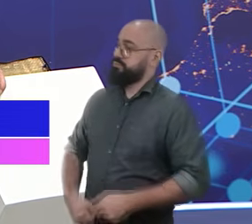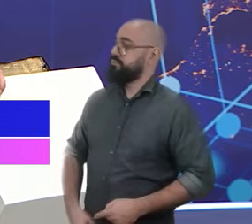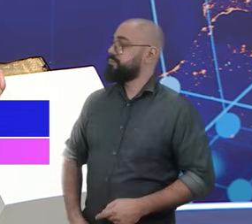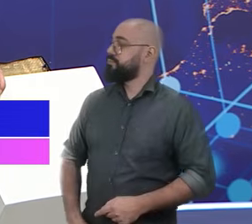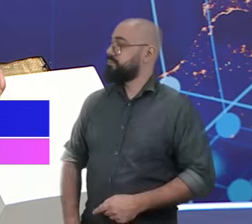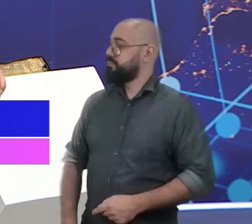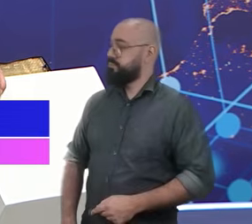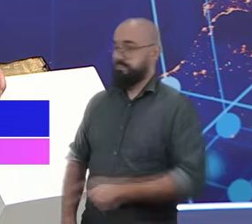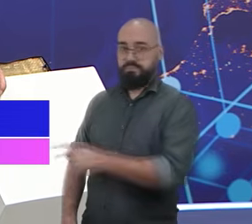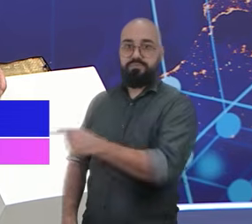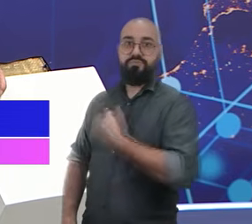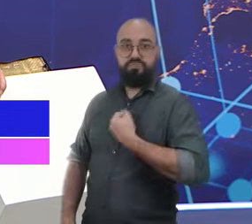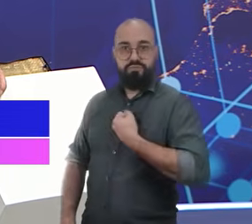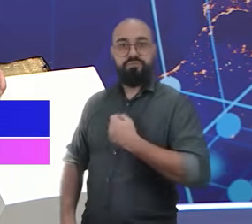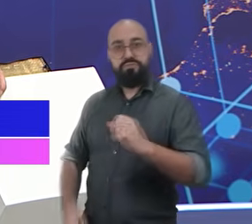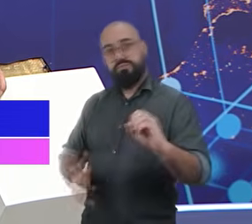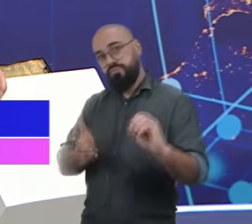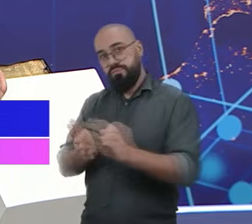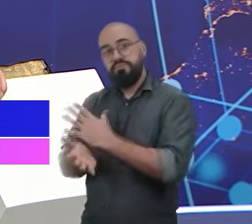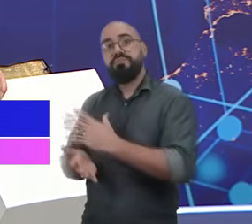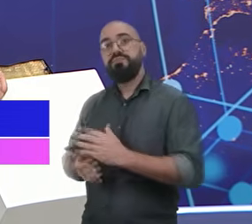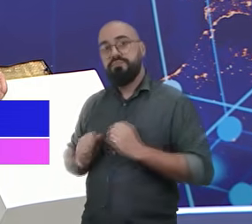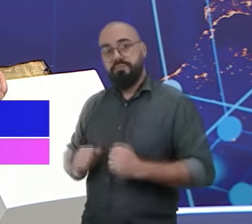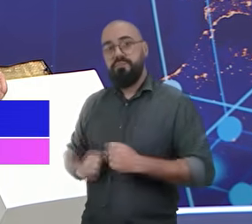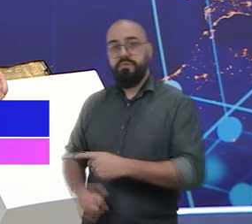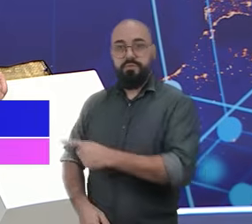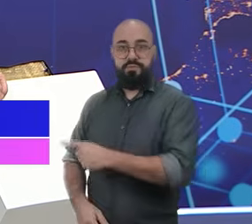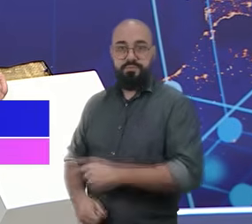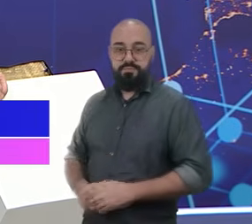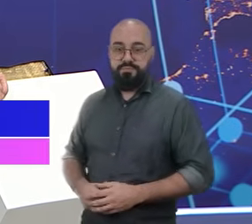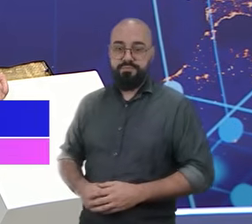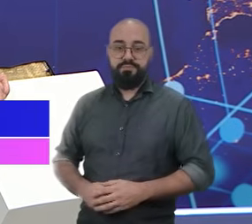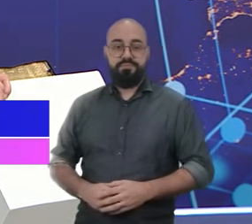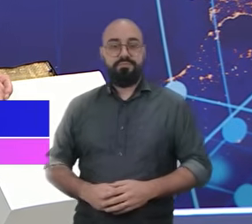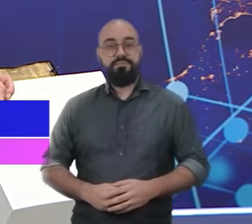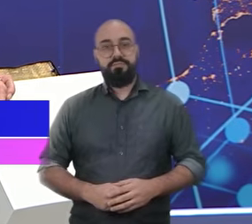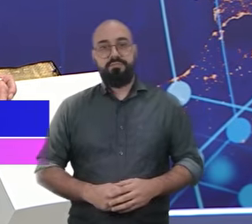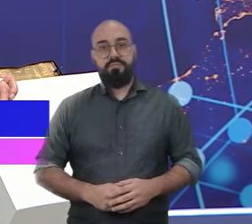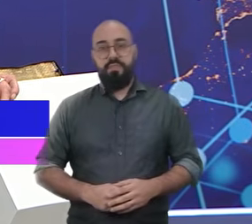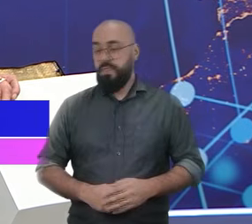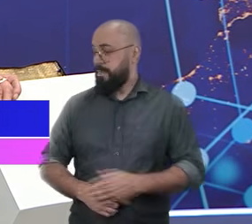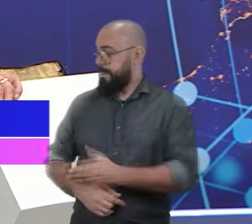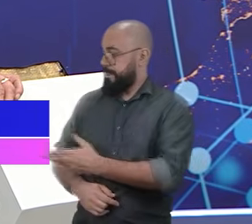98224 0616. Vou repetir para você anotar. 12